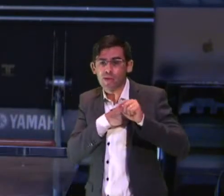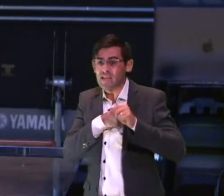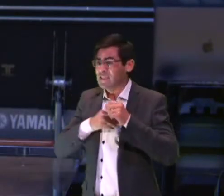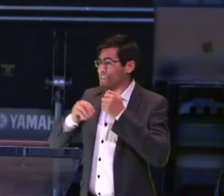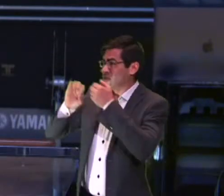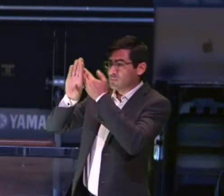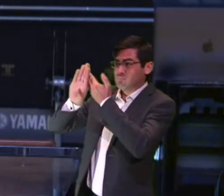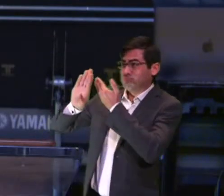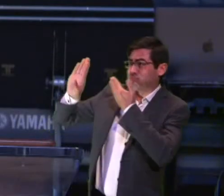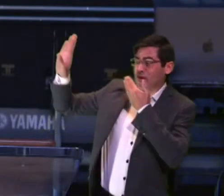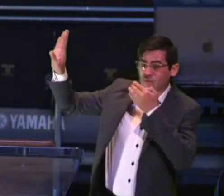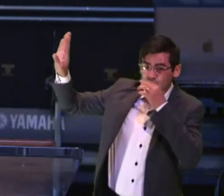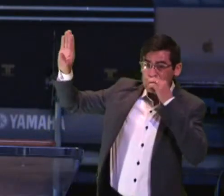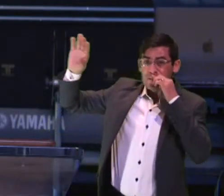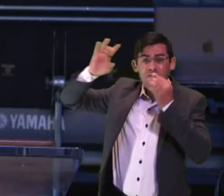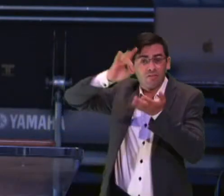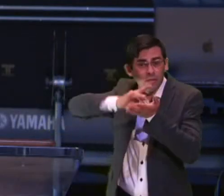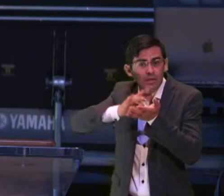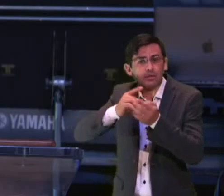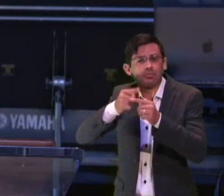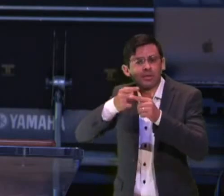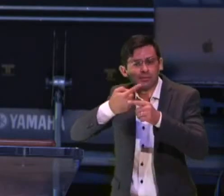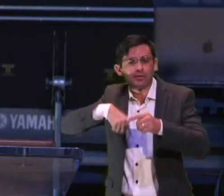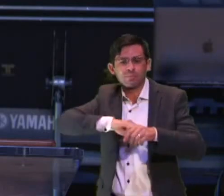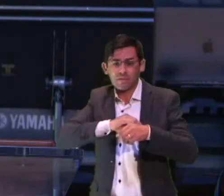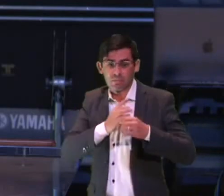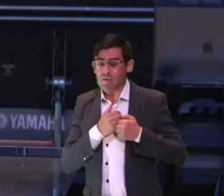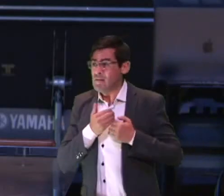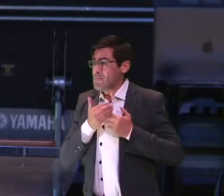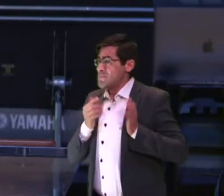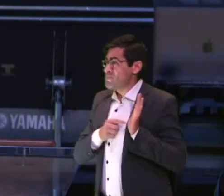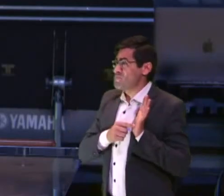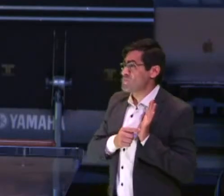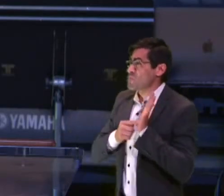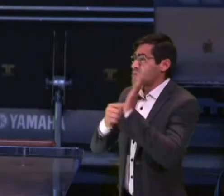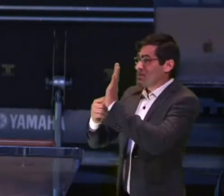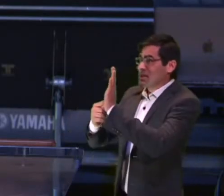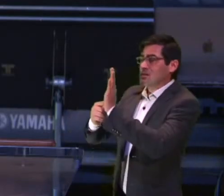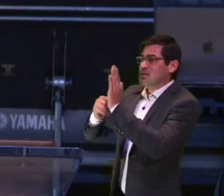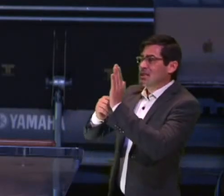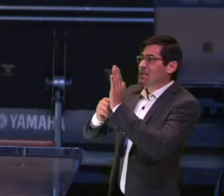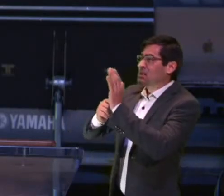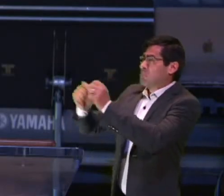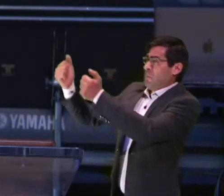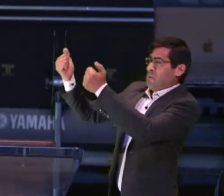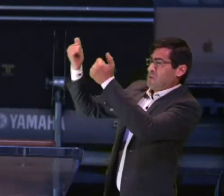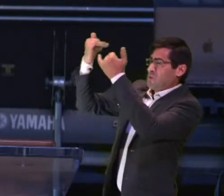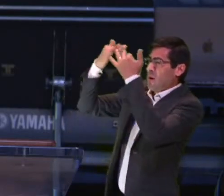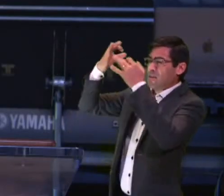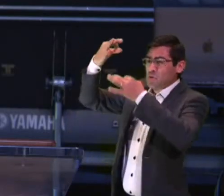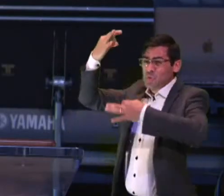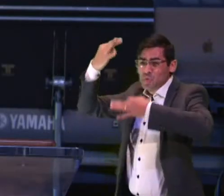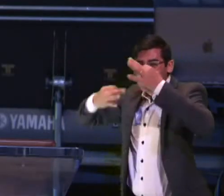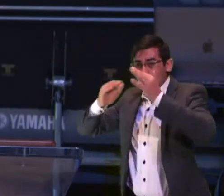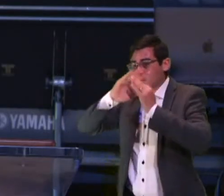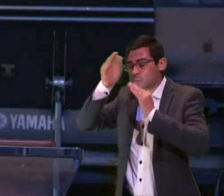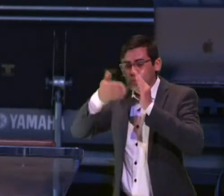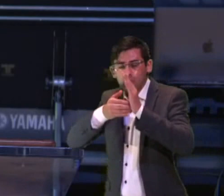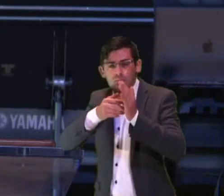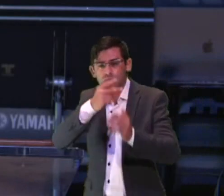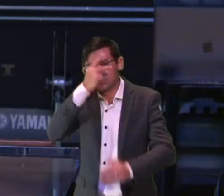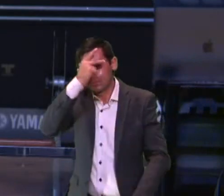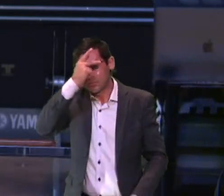solo não arado, pois é hora de buscar o Senhor, até que Ele venha e faça chover justiça sobre